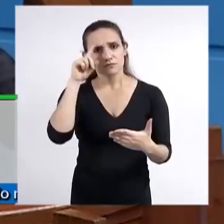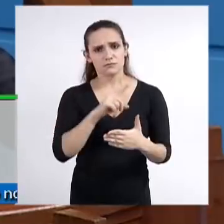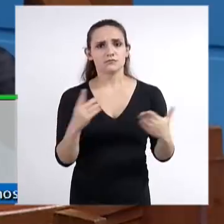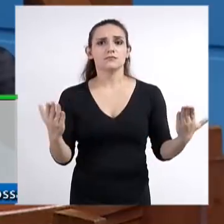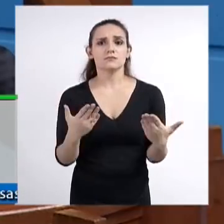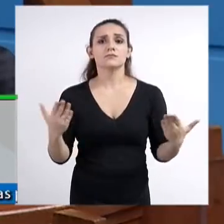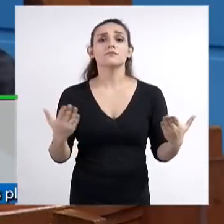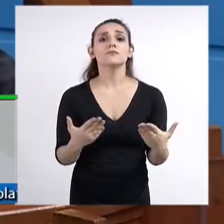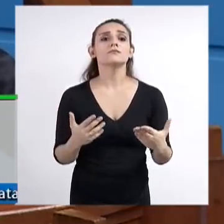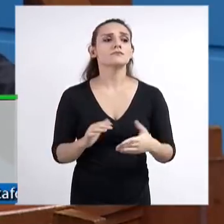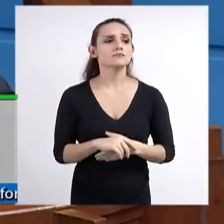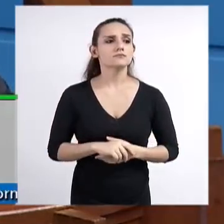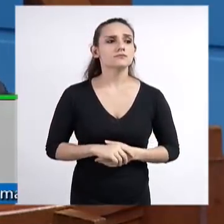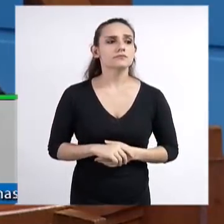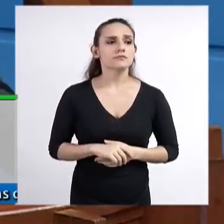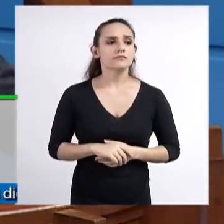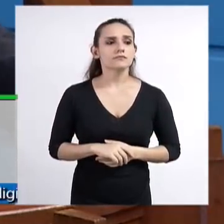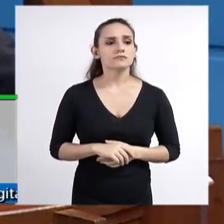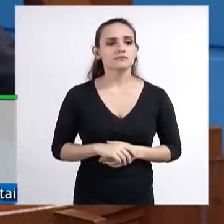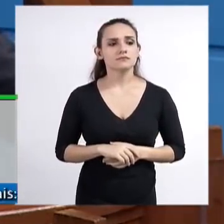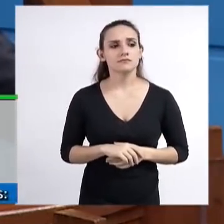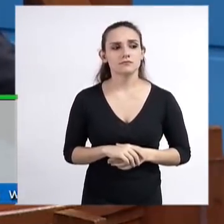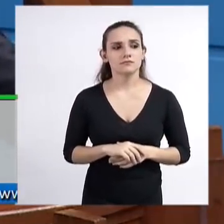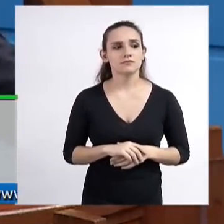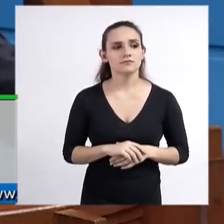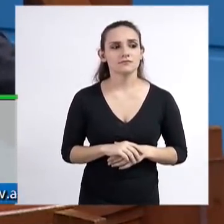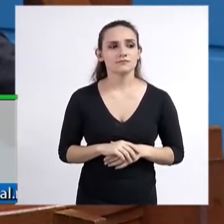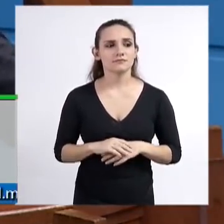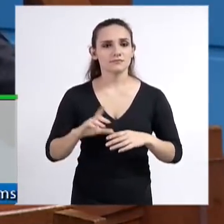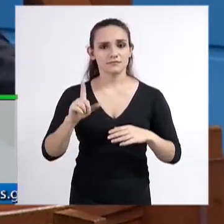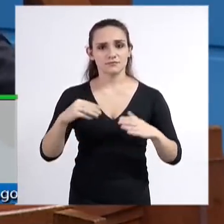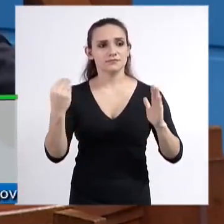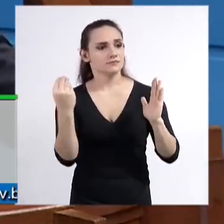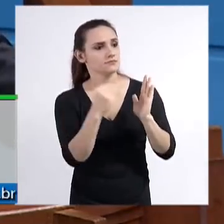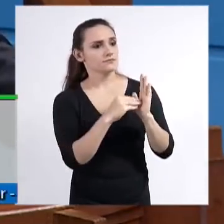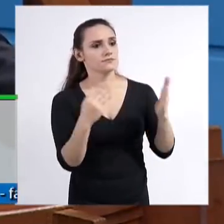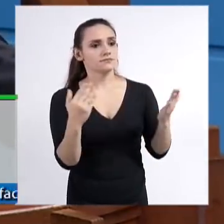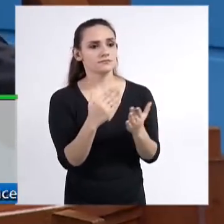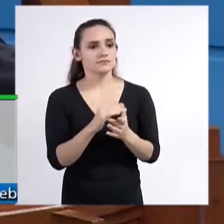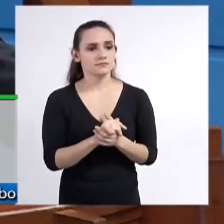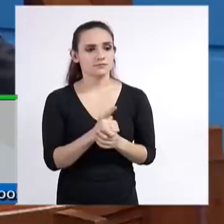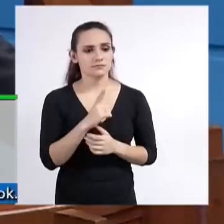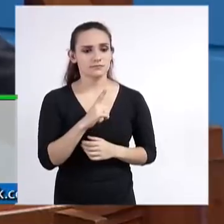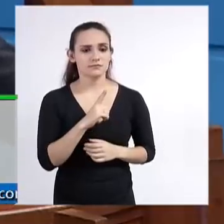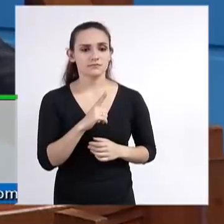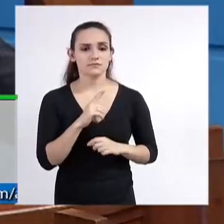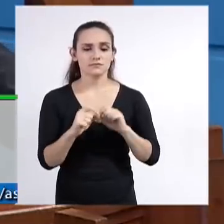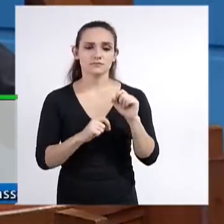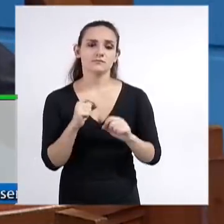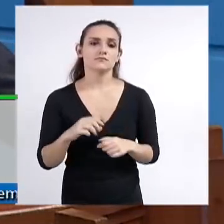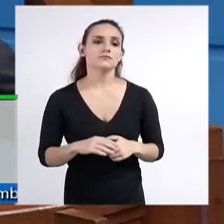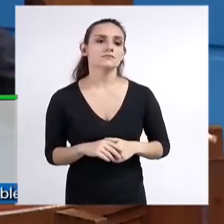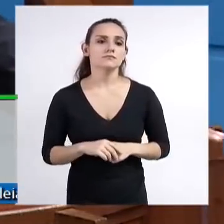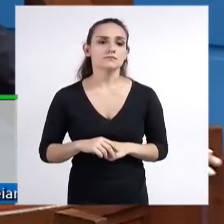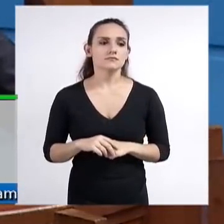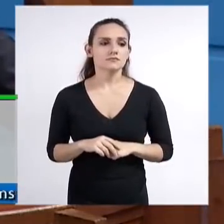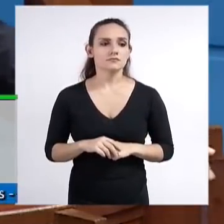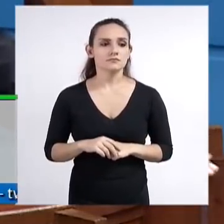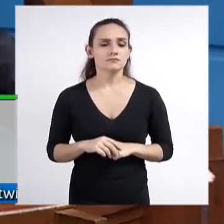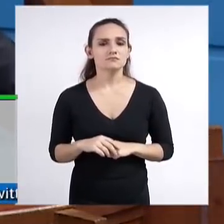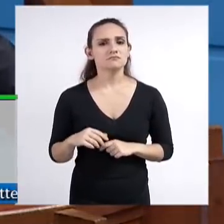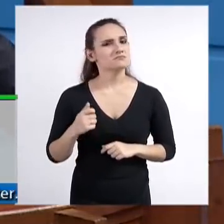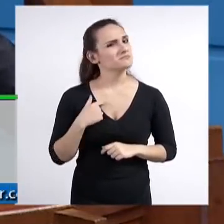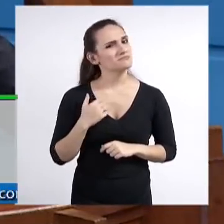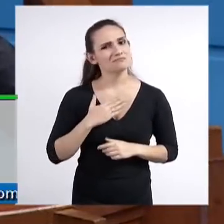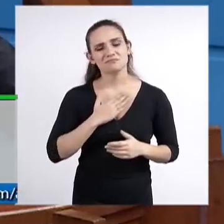hoje é para registrar aqui da tribuna dessa casa, colegas deputados, a